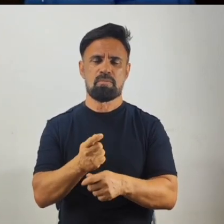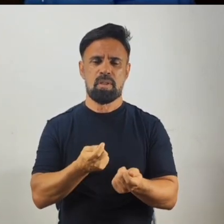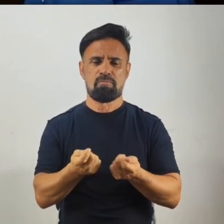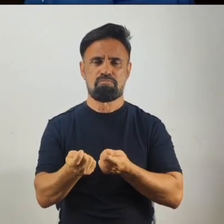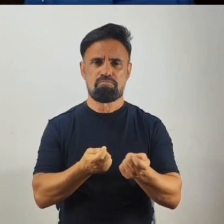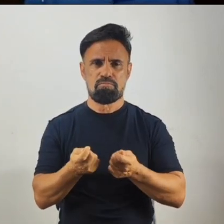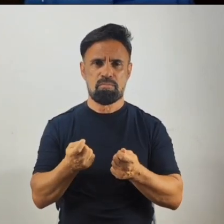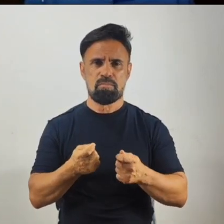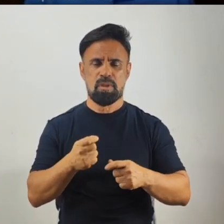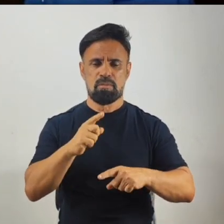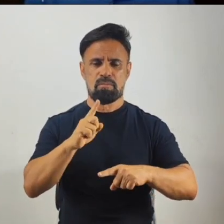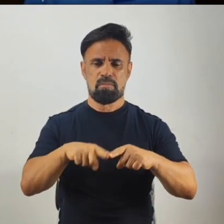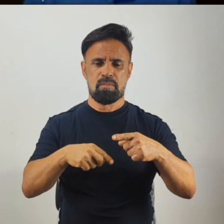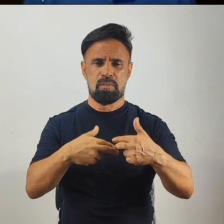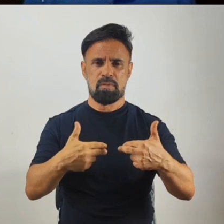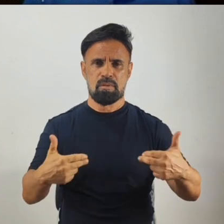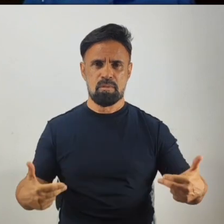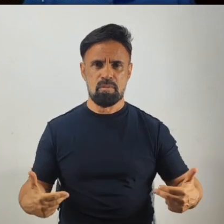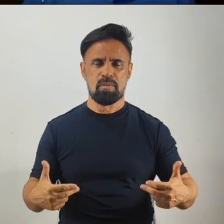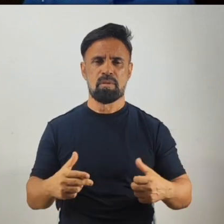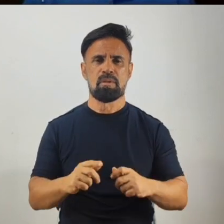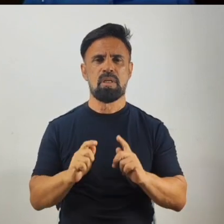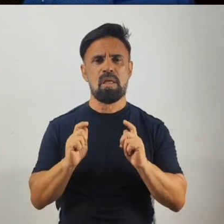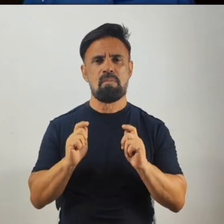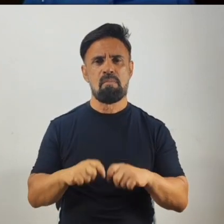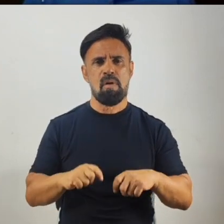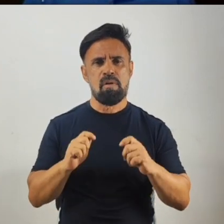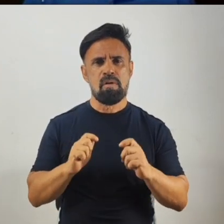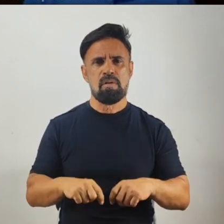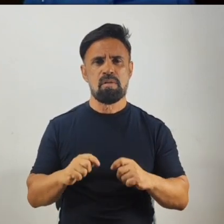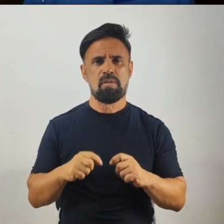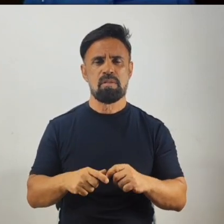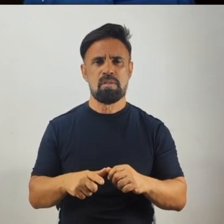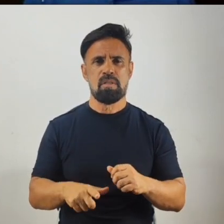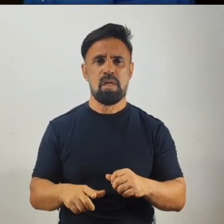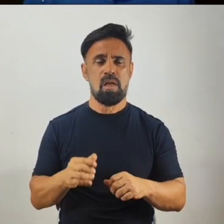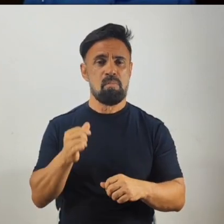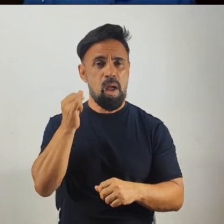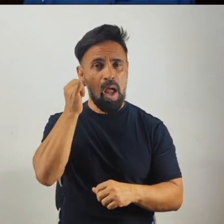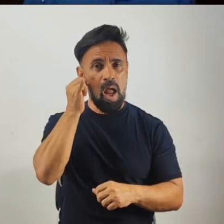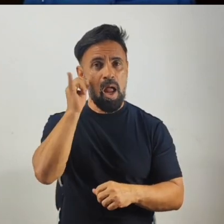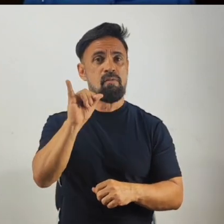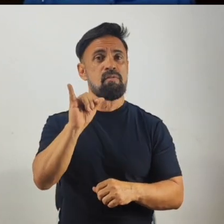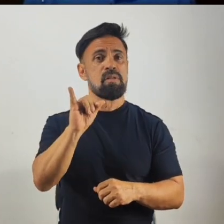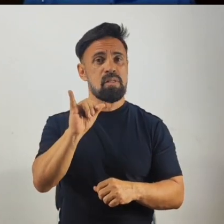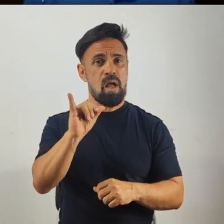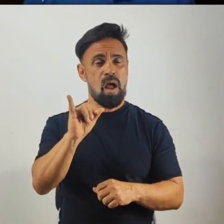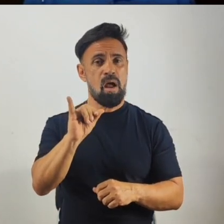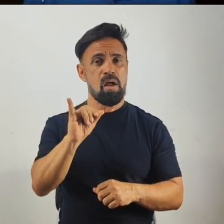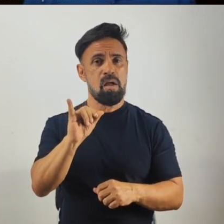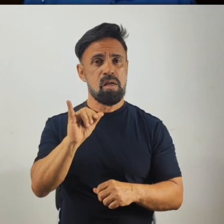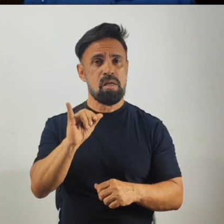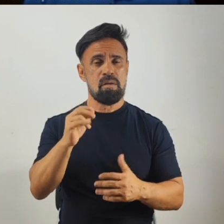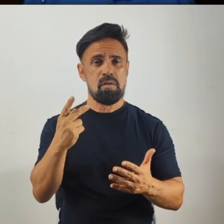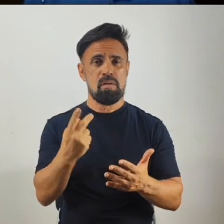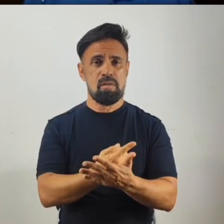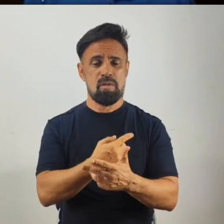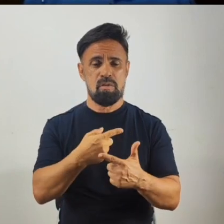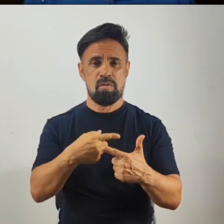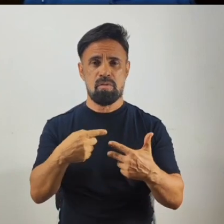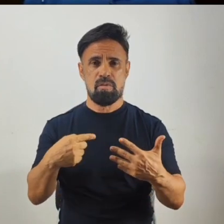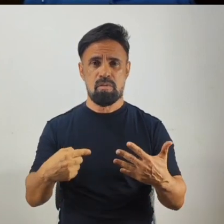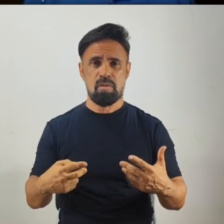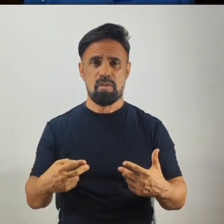o gerenciamento de mecanismos e ferramentas que possibilitem prevenir